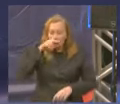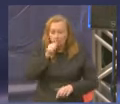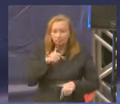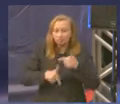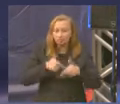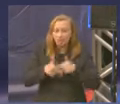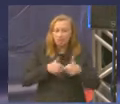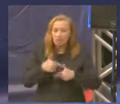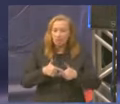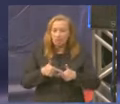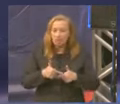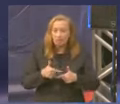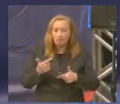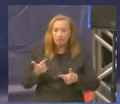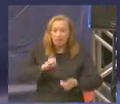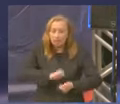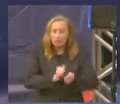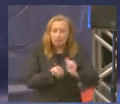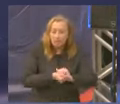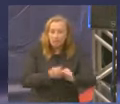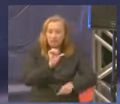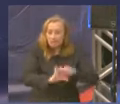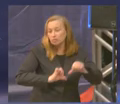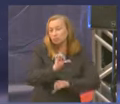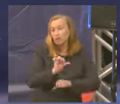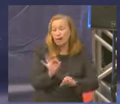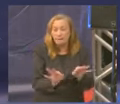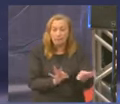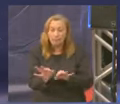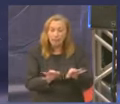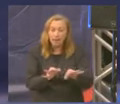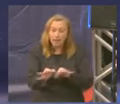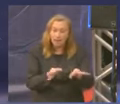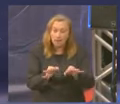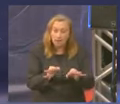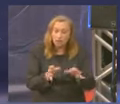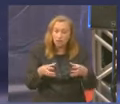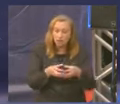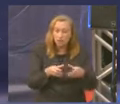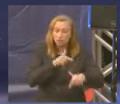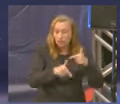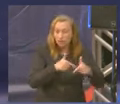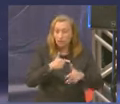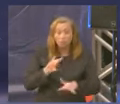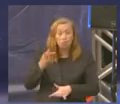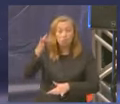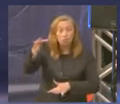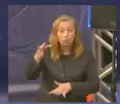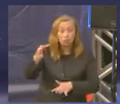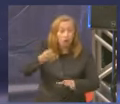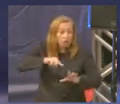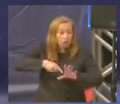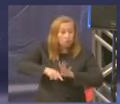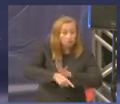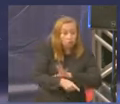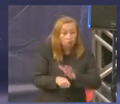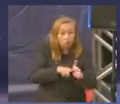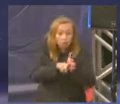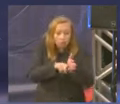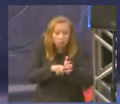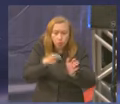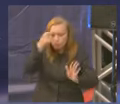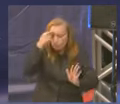para lidar com essas mudanças, preparando a força de trabalho para o futuro e explorar o potencial da